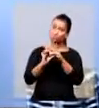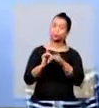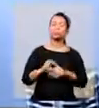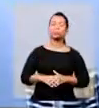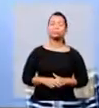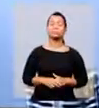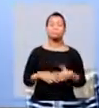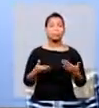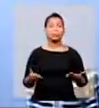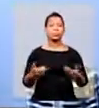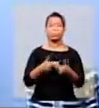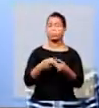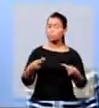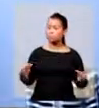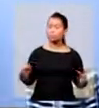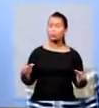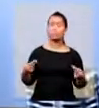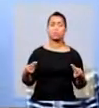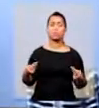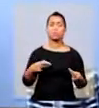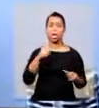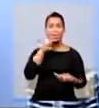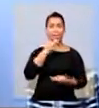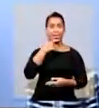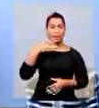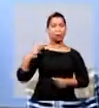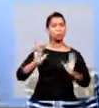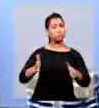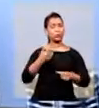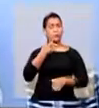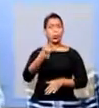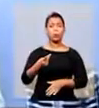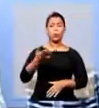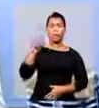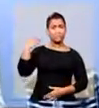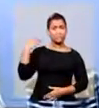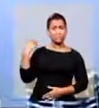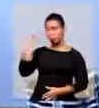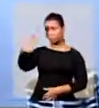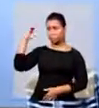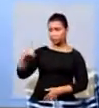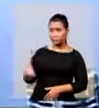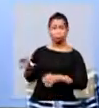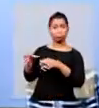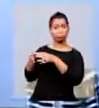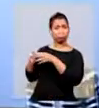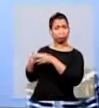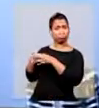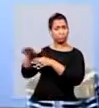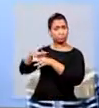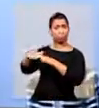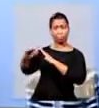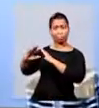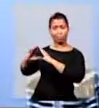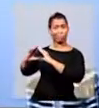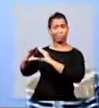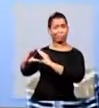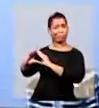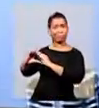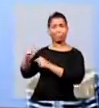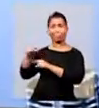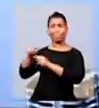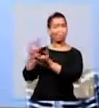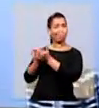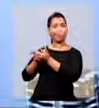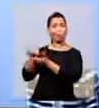os deficientes ficavam muito à margem, né? Por quê? Porque não tinham estudo, não tinham conhecimento, e muitas empresas precisavam contratar,